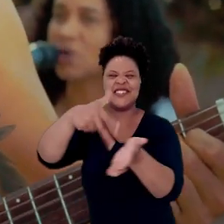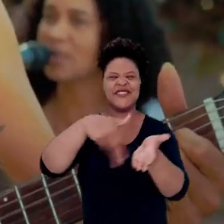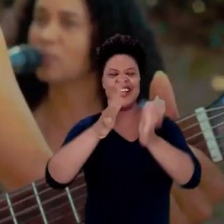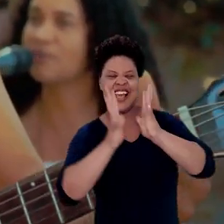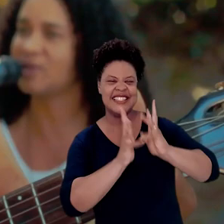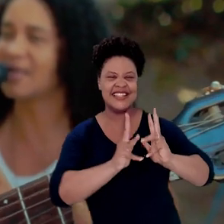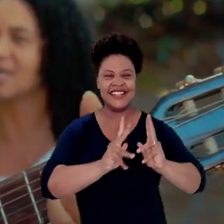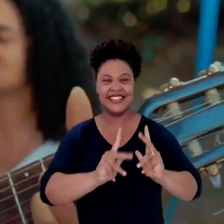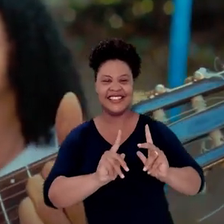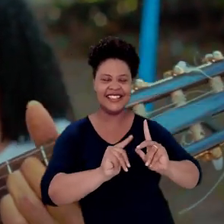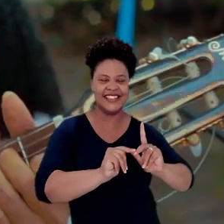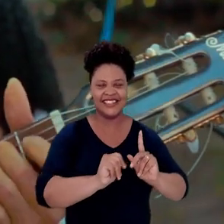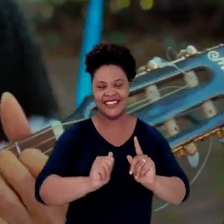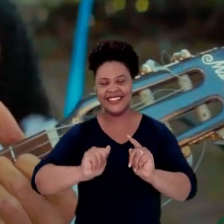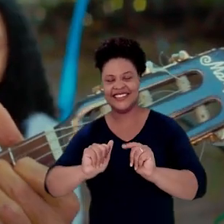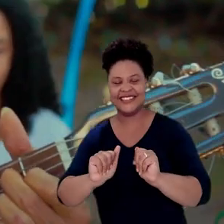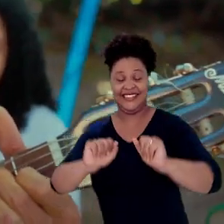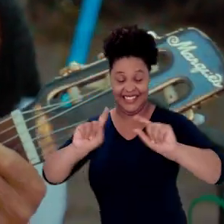samba de roda, purificação.